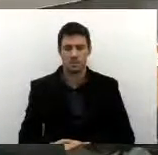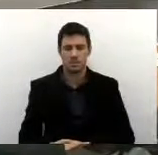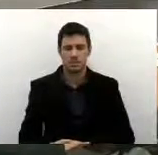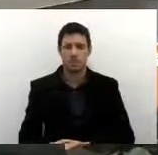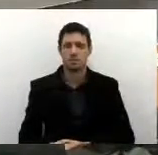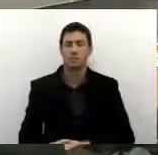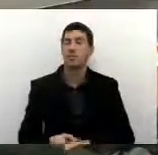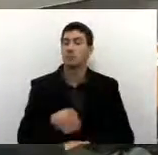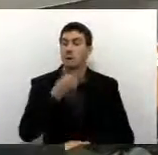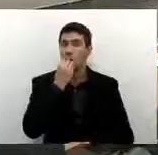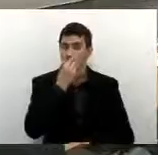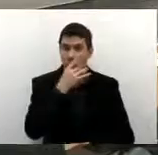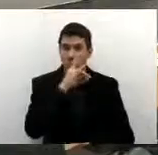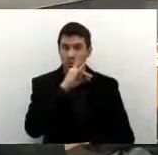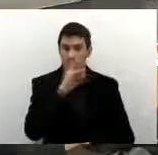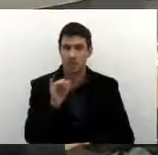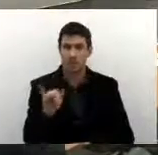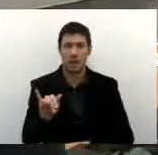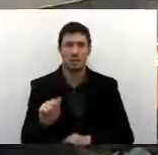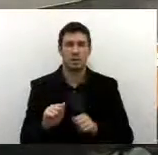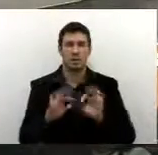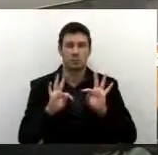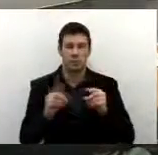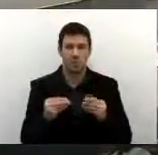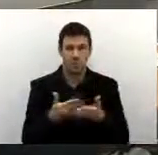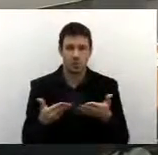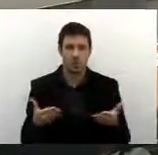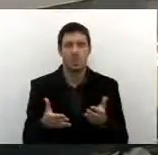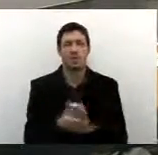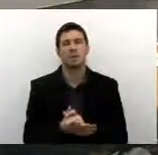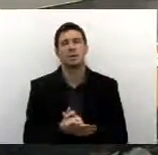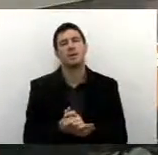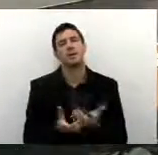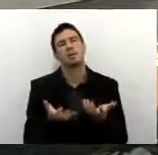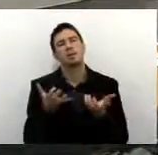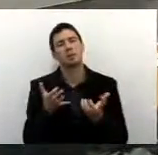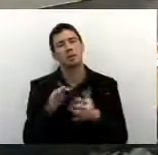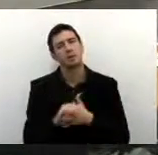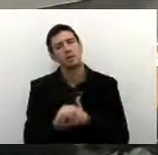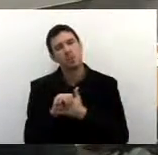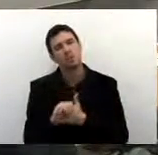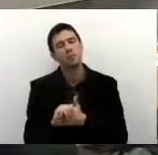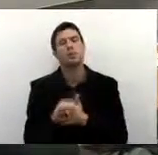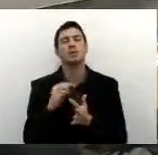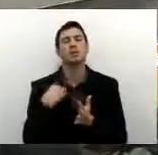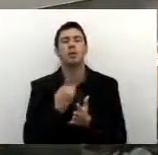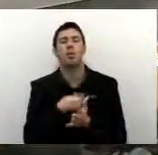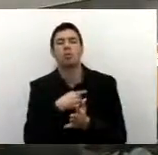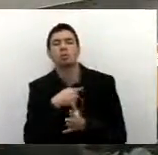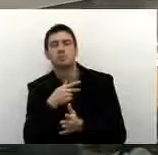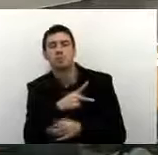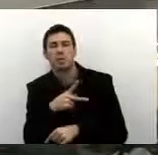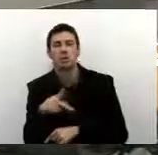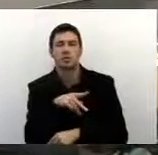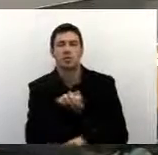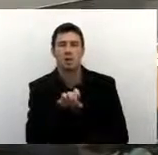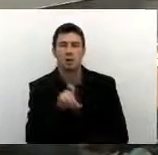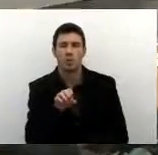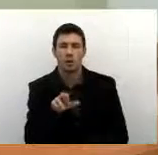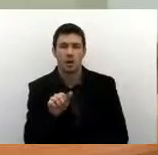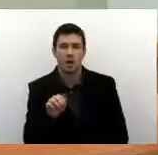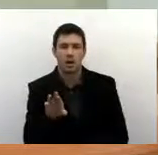Mais uma vez, bom dia a todas e a todos. Cumprimentar mais uma vez o presidente Eduardo Barreto, cumprimentar o